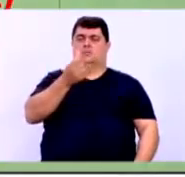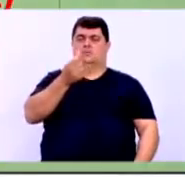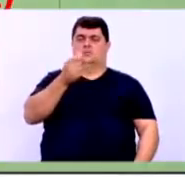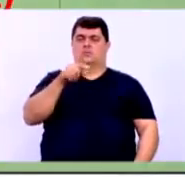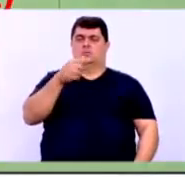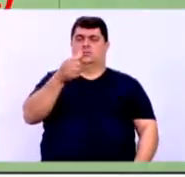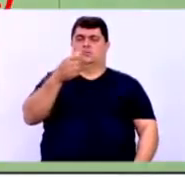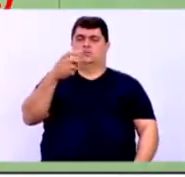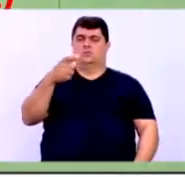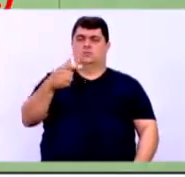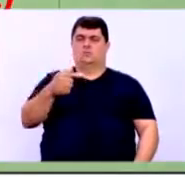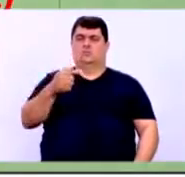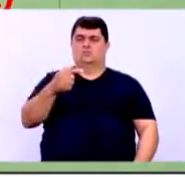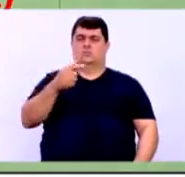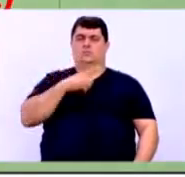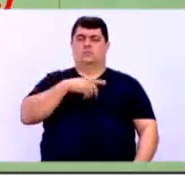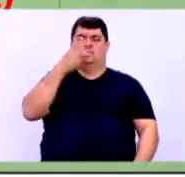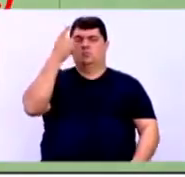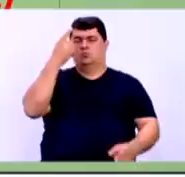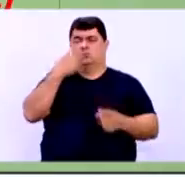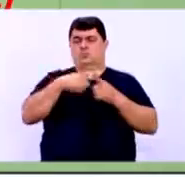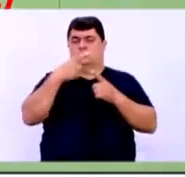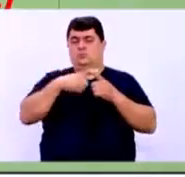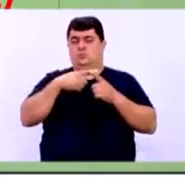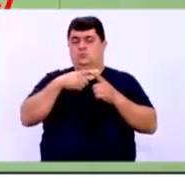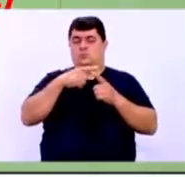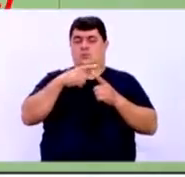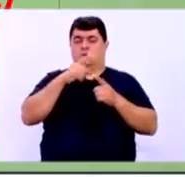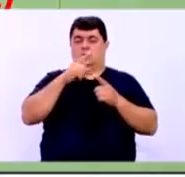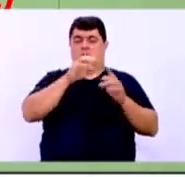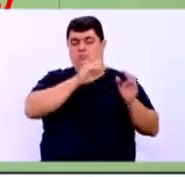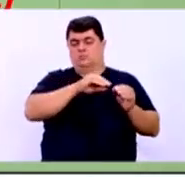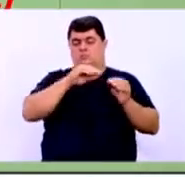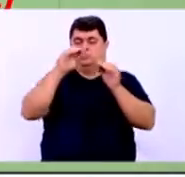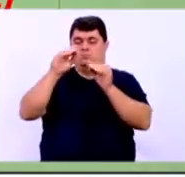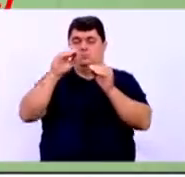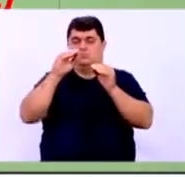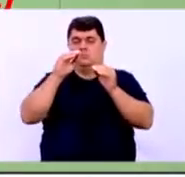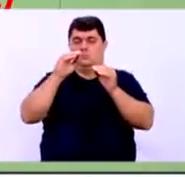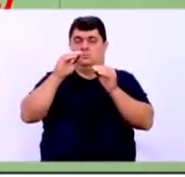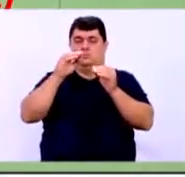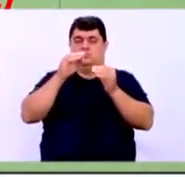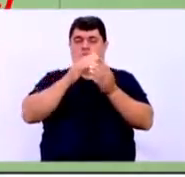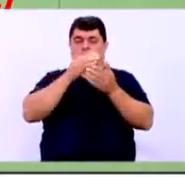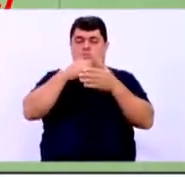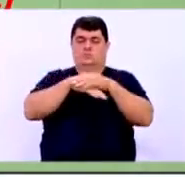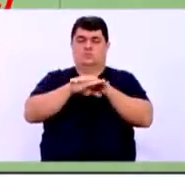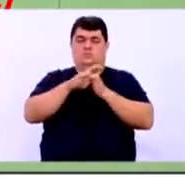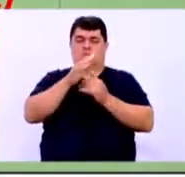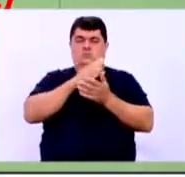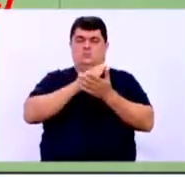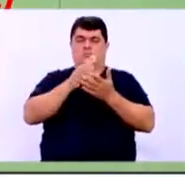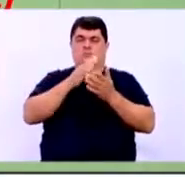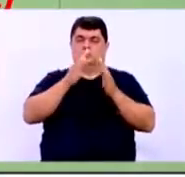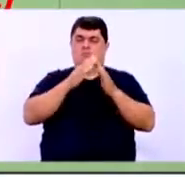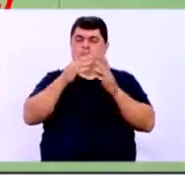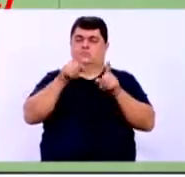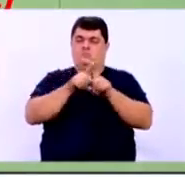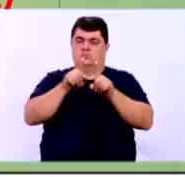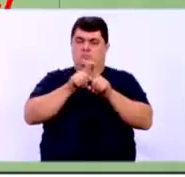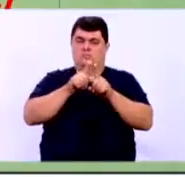foi esse, que automaticamente é o estoque inicial. E para casa também, eu quero saber a